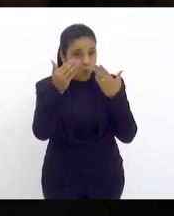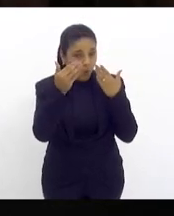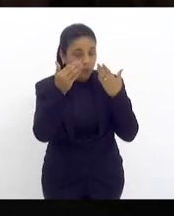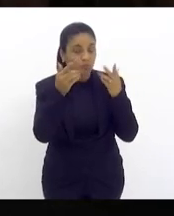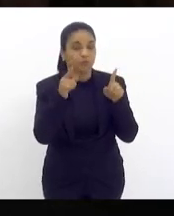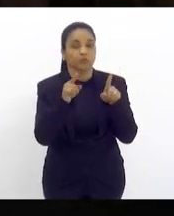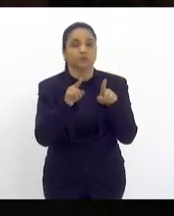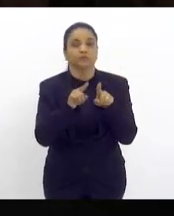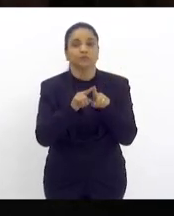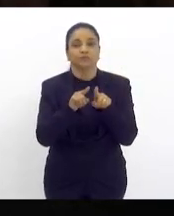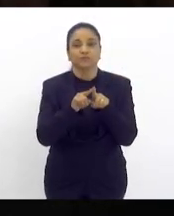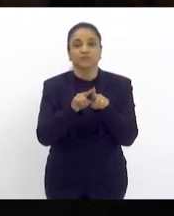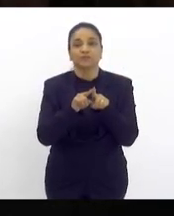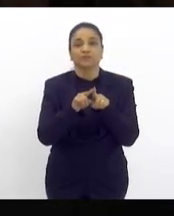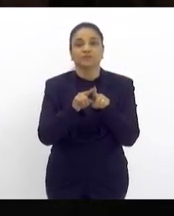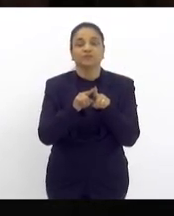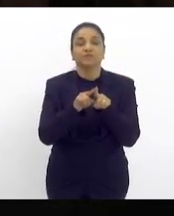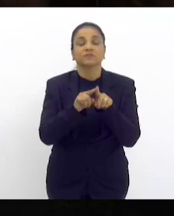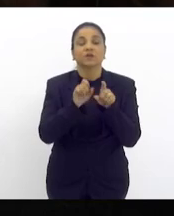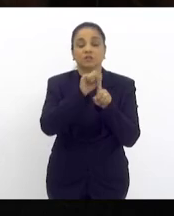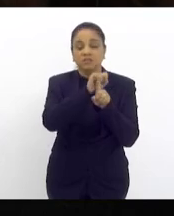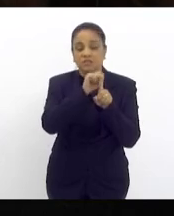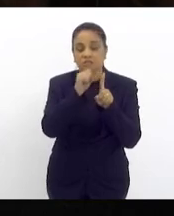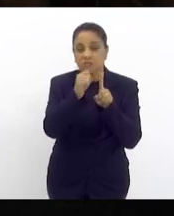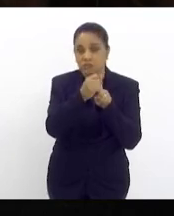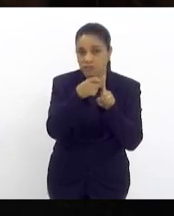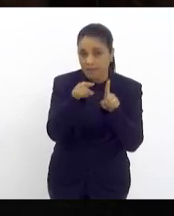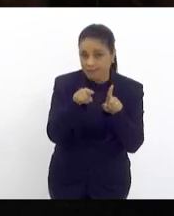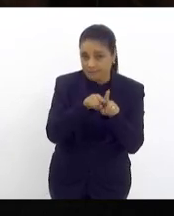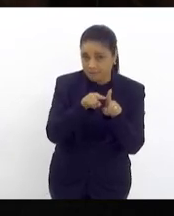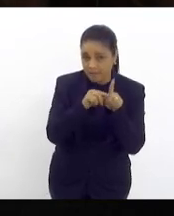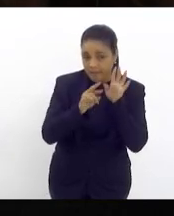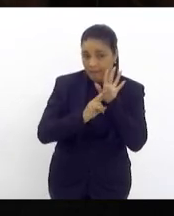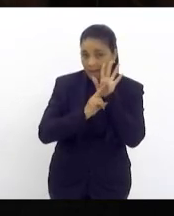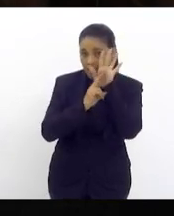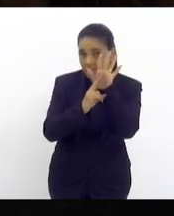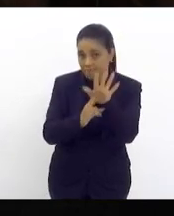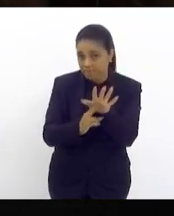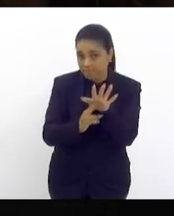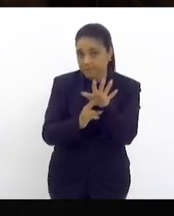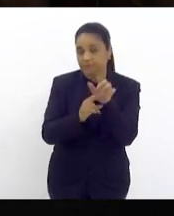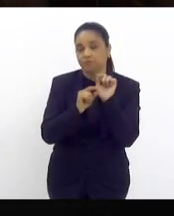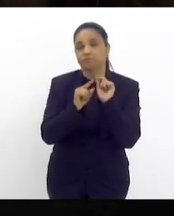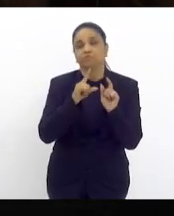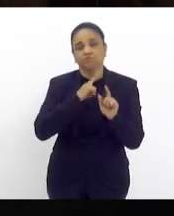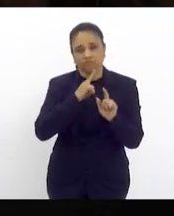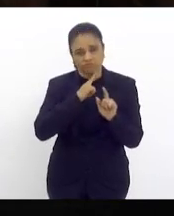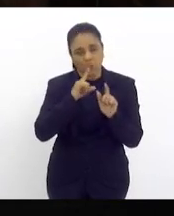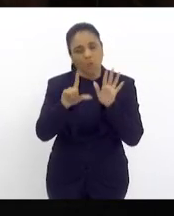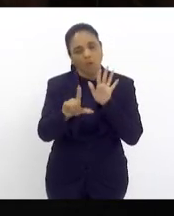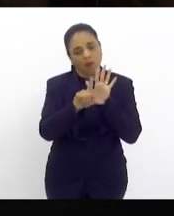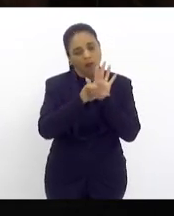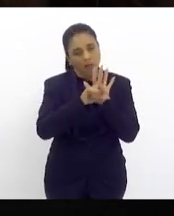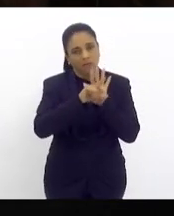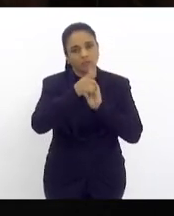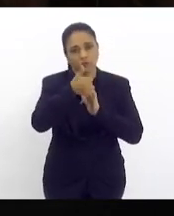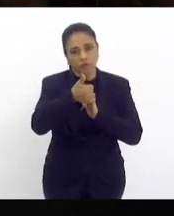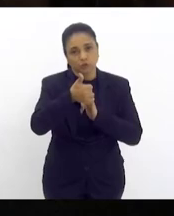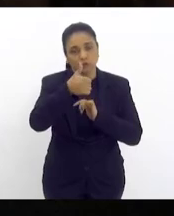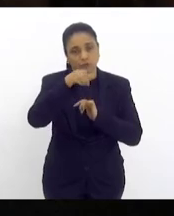e entidade que são representativas dos existentes sociais existe uma determinação uma lei de 2019